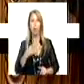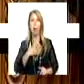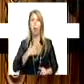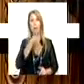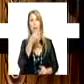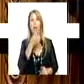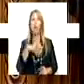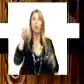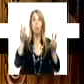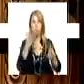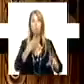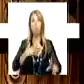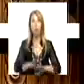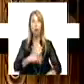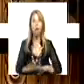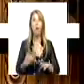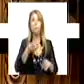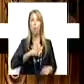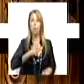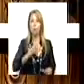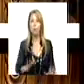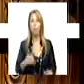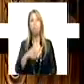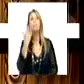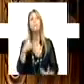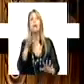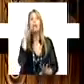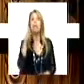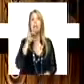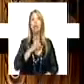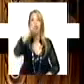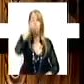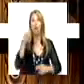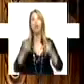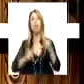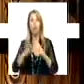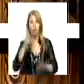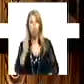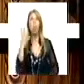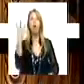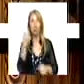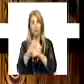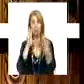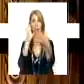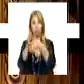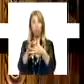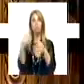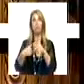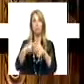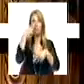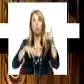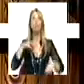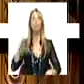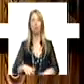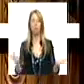preocupados. Mas diz a Sra. Ministra das Finanças que estiveram 4 anos a trabalhar para os portugueses. A Sra. Ministra, a verdade é